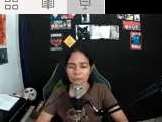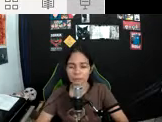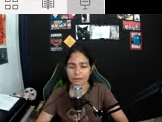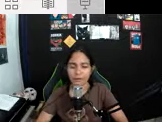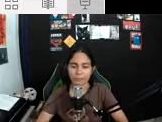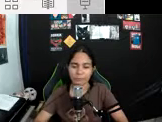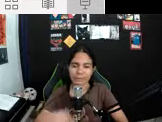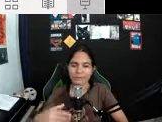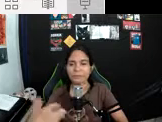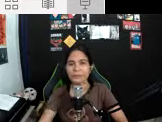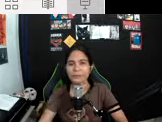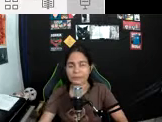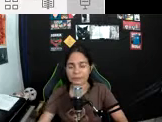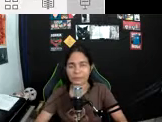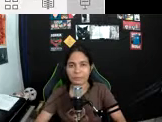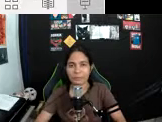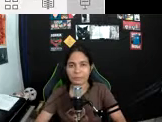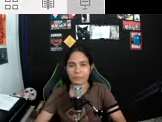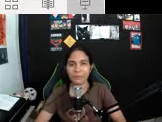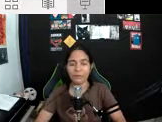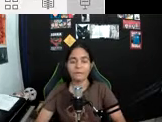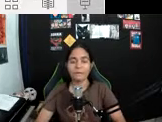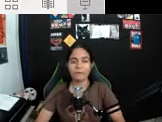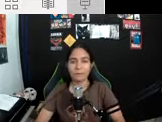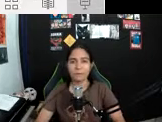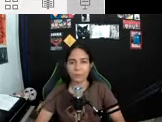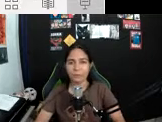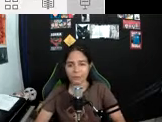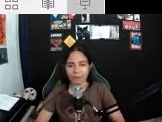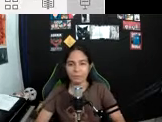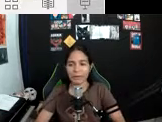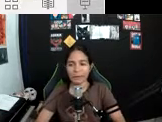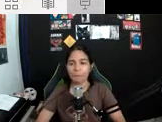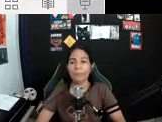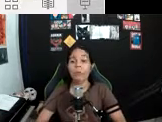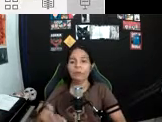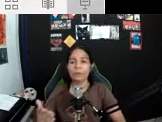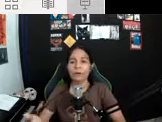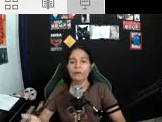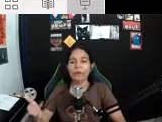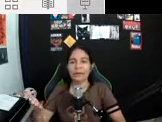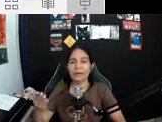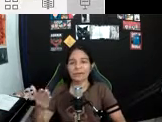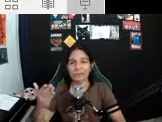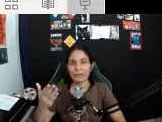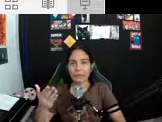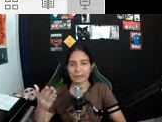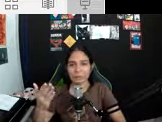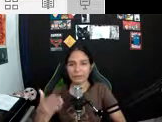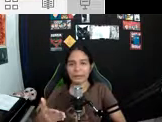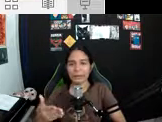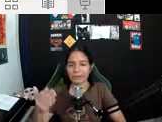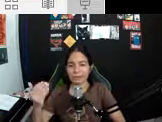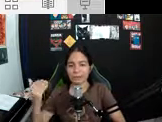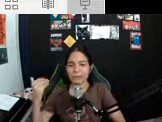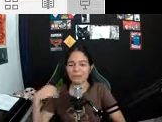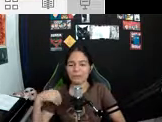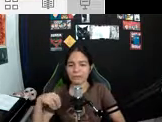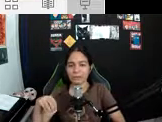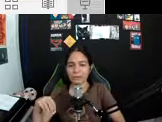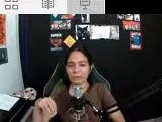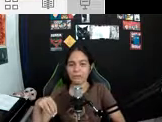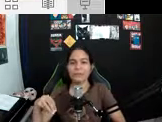ou não, né, participar daquela equipe que vai fazer o aborto daquela mulher. Como foi no caso dos médicos,